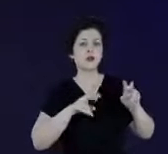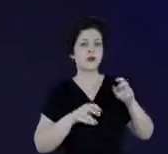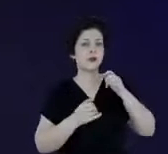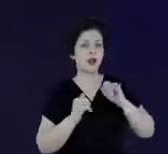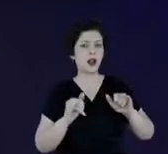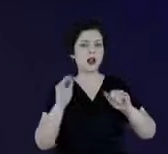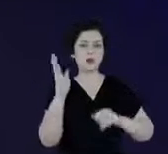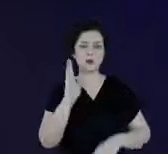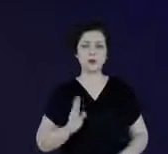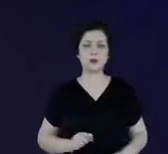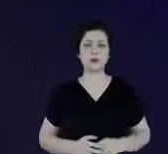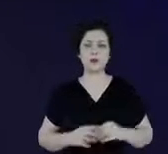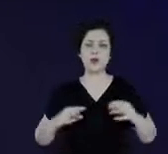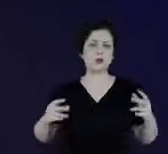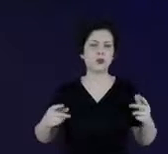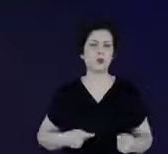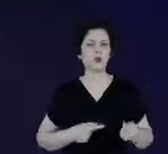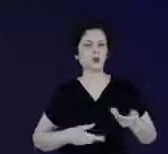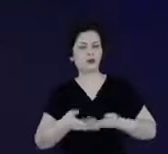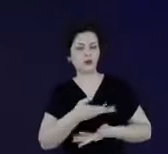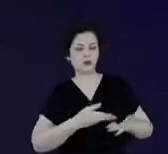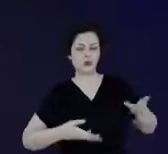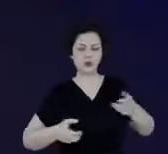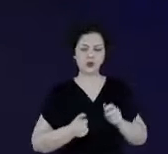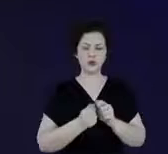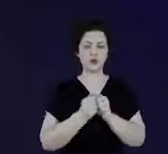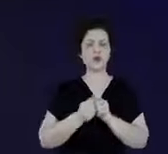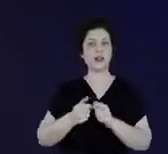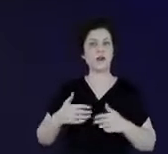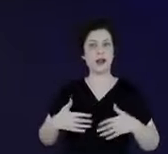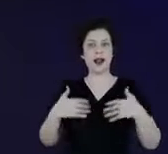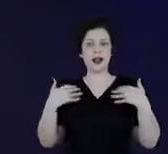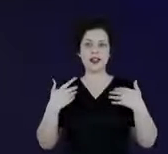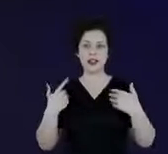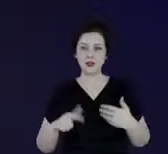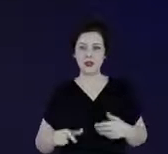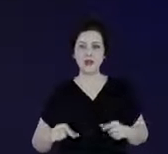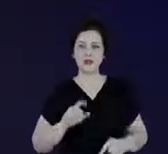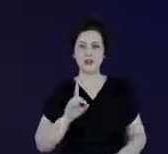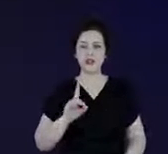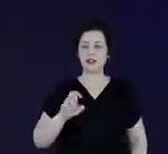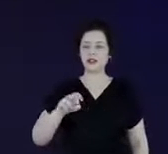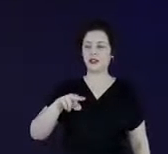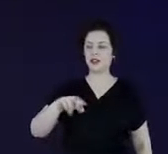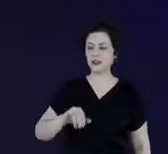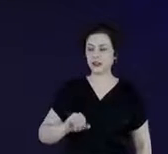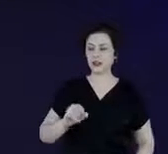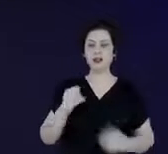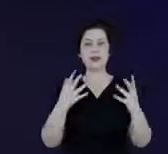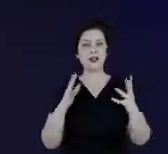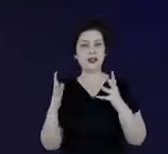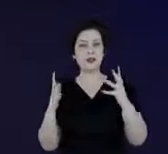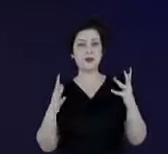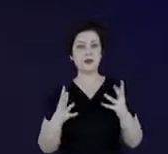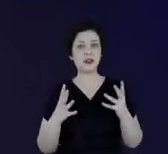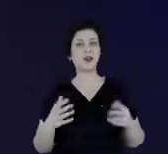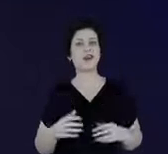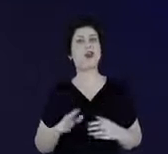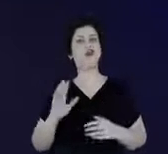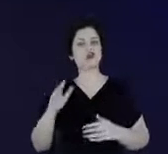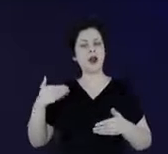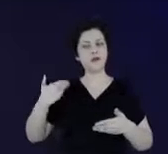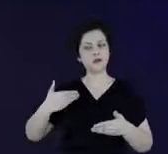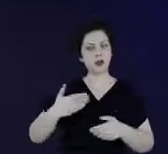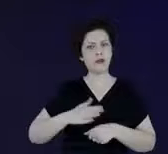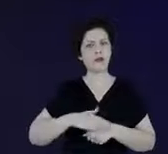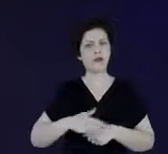como tudo que a gente puder pensar juntos é para mim uma alegria e de novo tal como dentes dando parabéns que eu acho que muito já foi feita